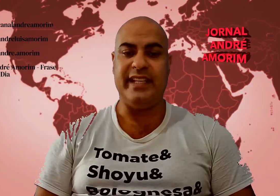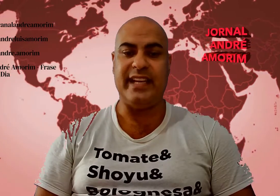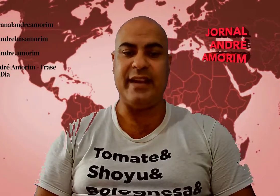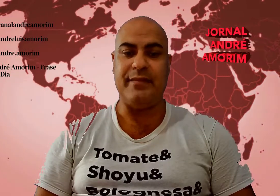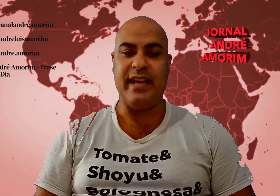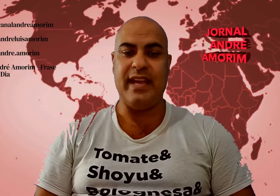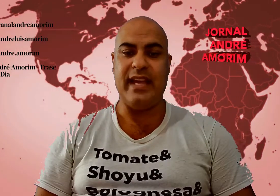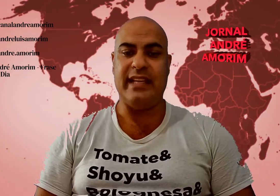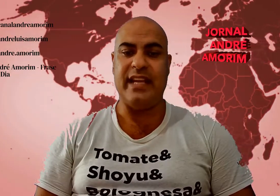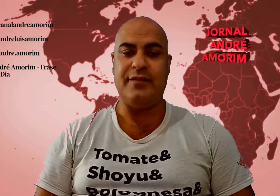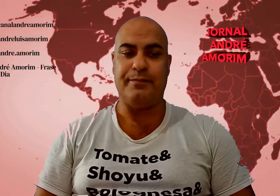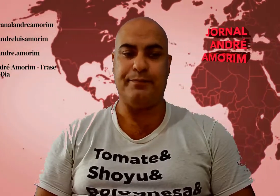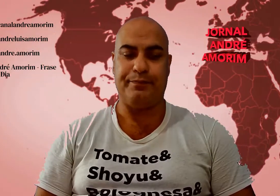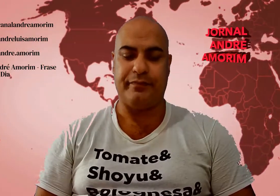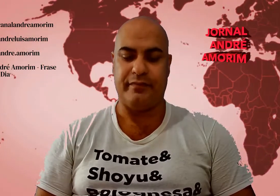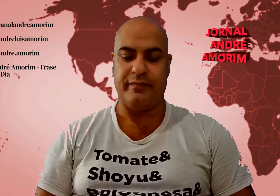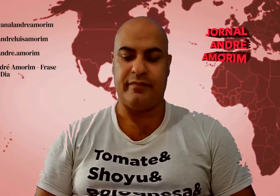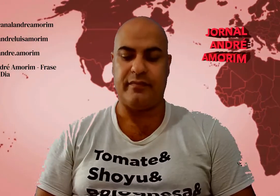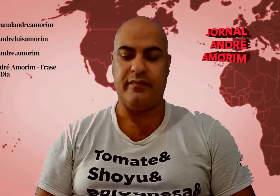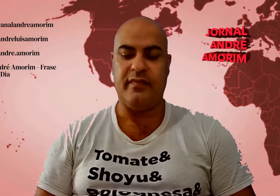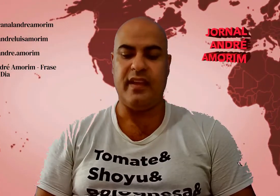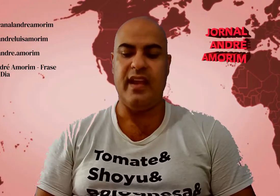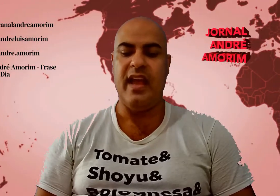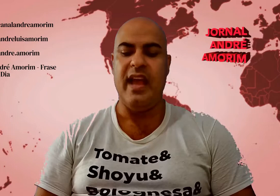procuro escancarar a minha realidade.